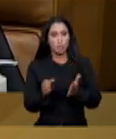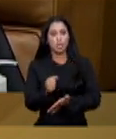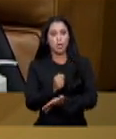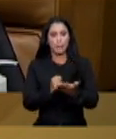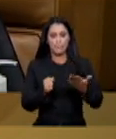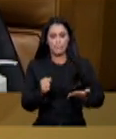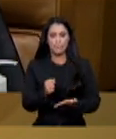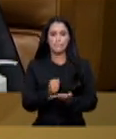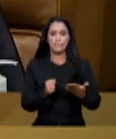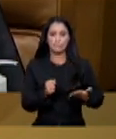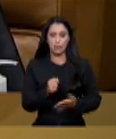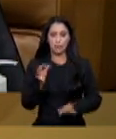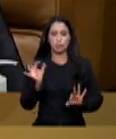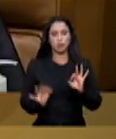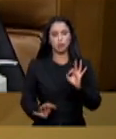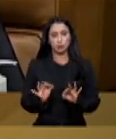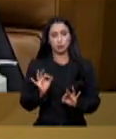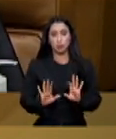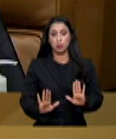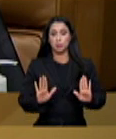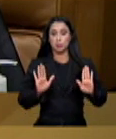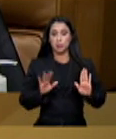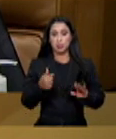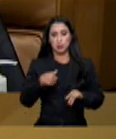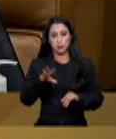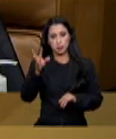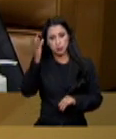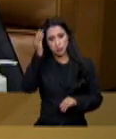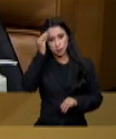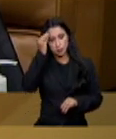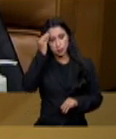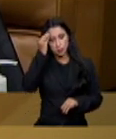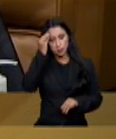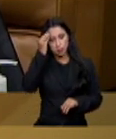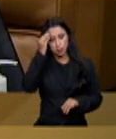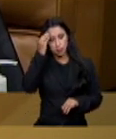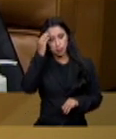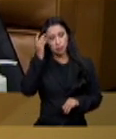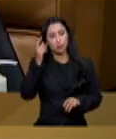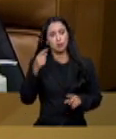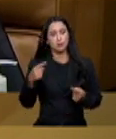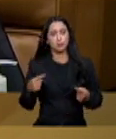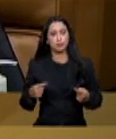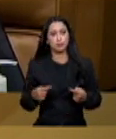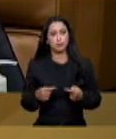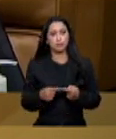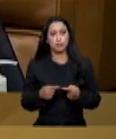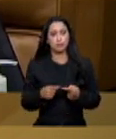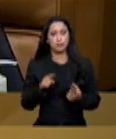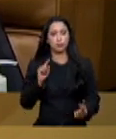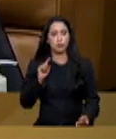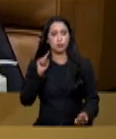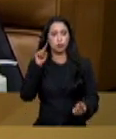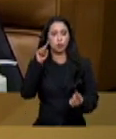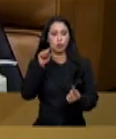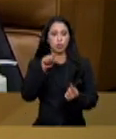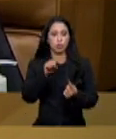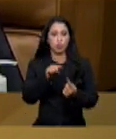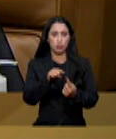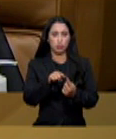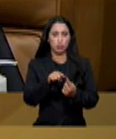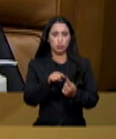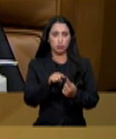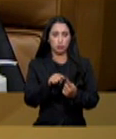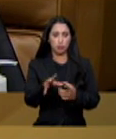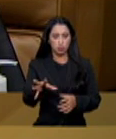da fundamentação do julgamento, mas entendo que, nesta hipótese, o objeto da